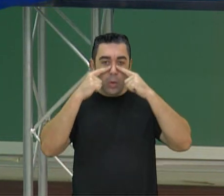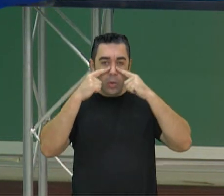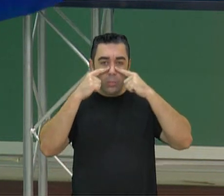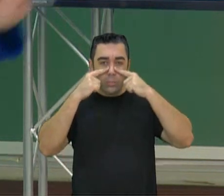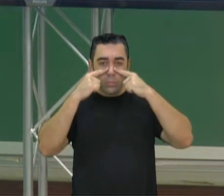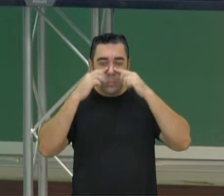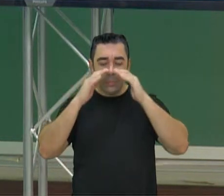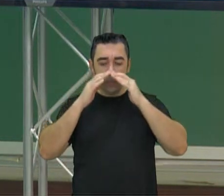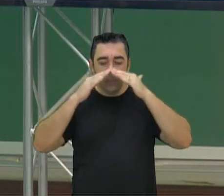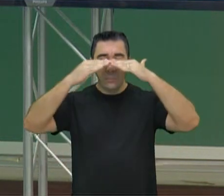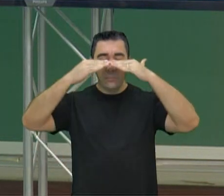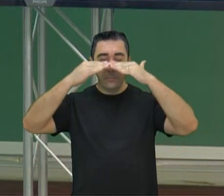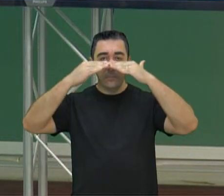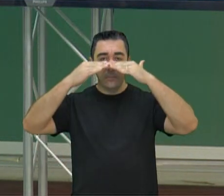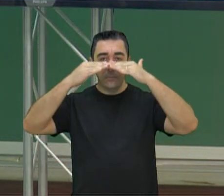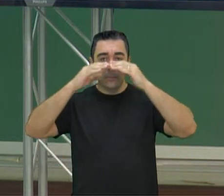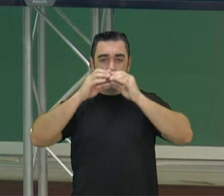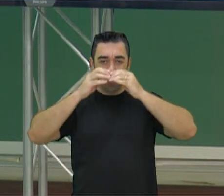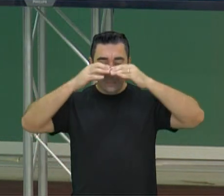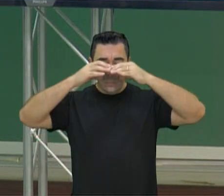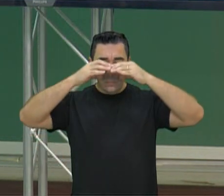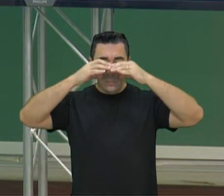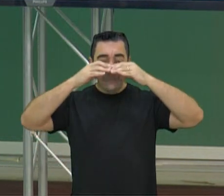podem ver nessa imagem, acabam utilizando o que